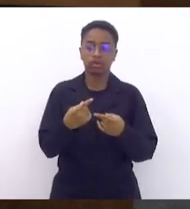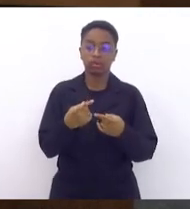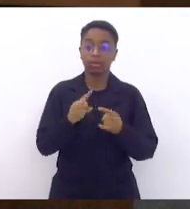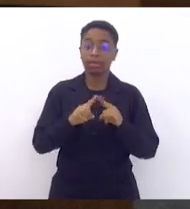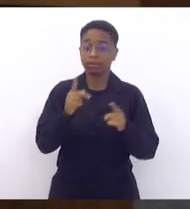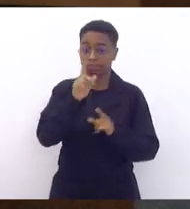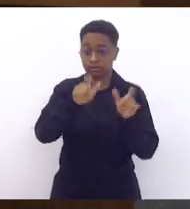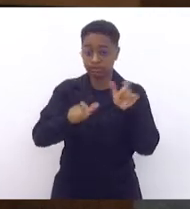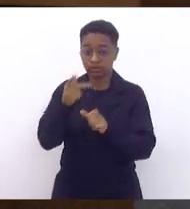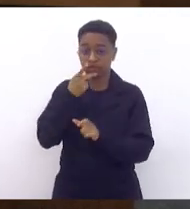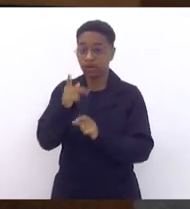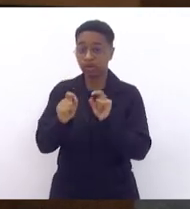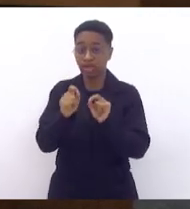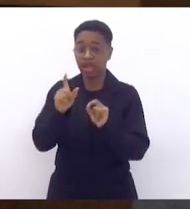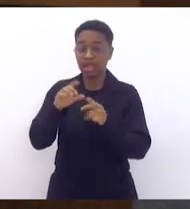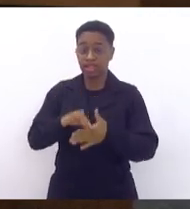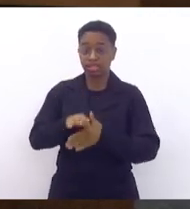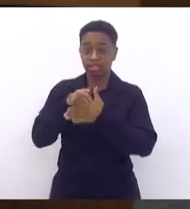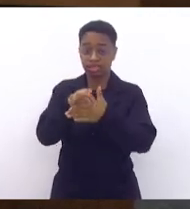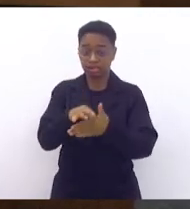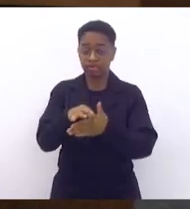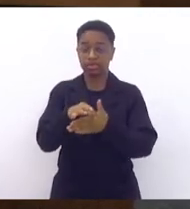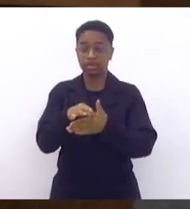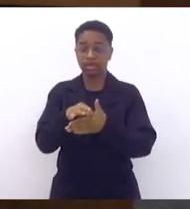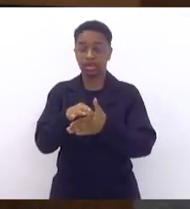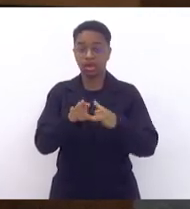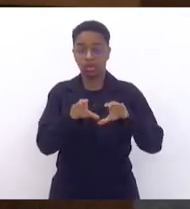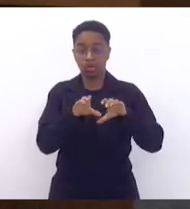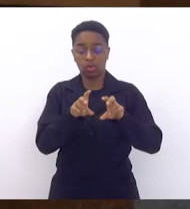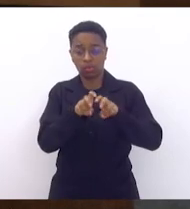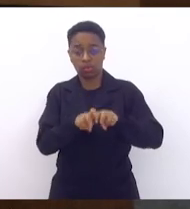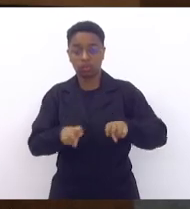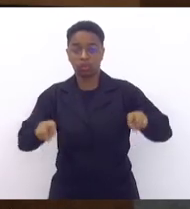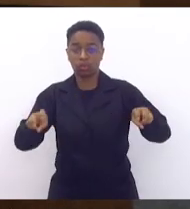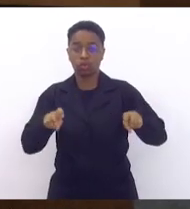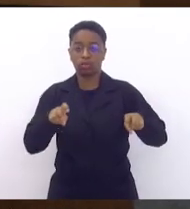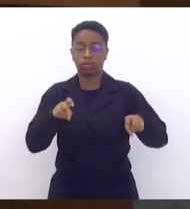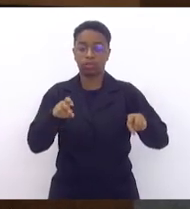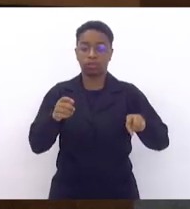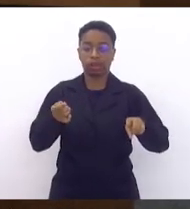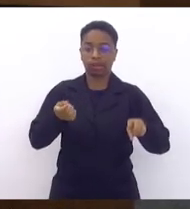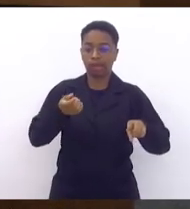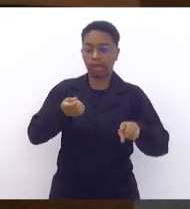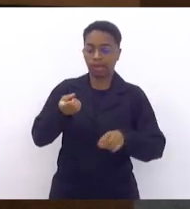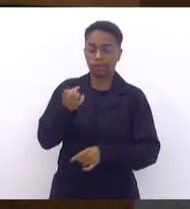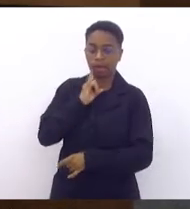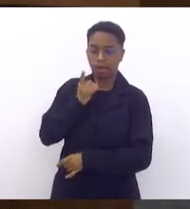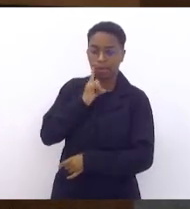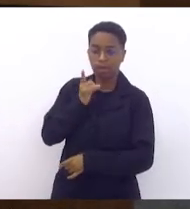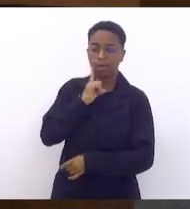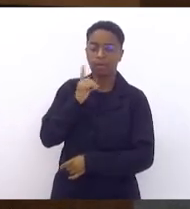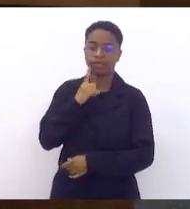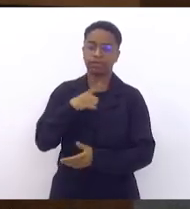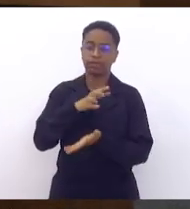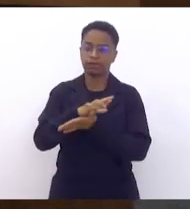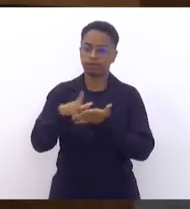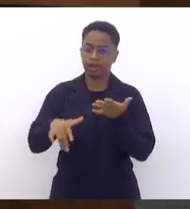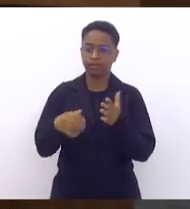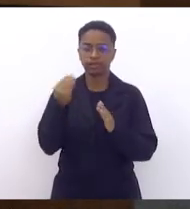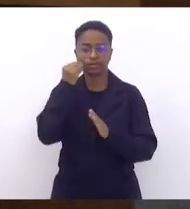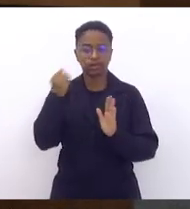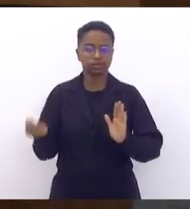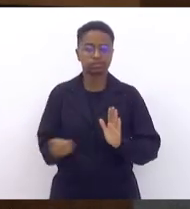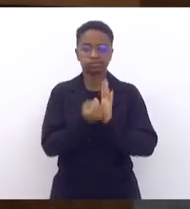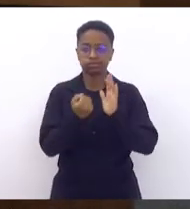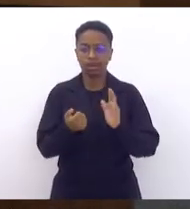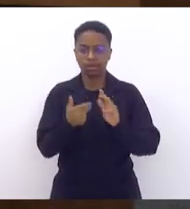isso é o deputado que lidera a bancada do álcool aqui, todo mundo sabe disso. Já tivemos vários embates sobre isso, que vem querer estigmatizar a